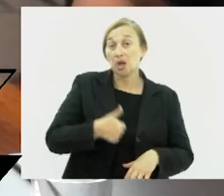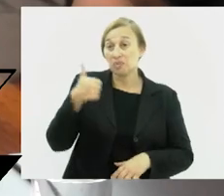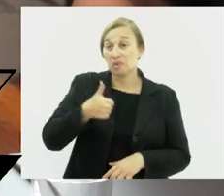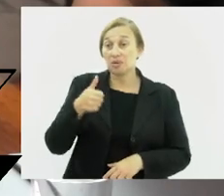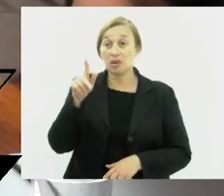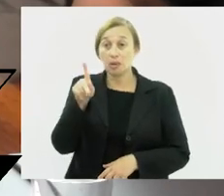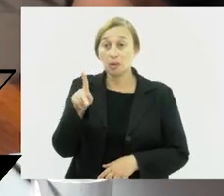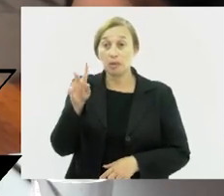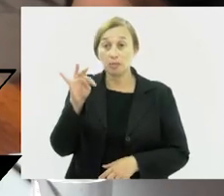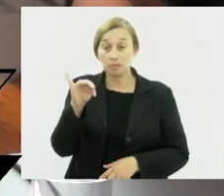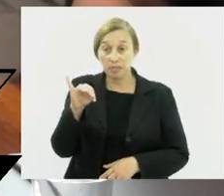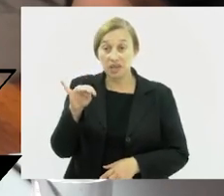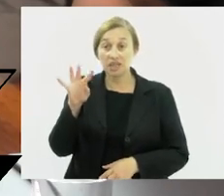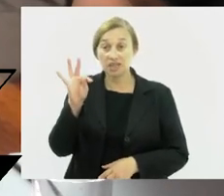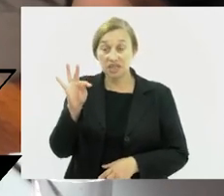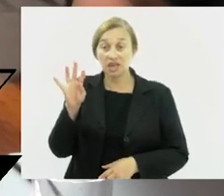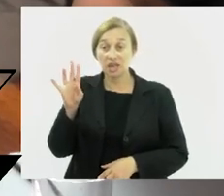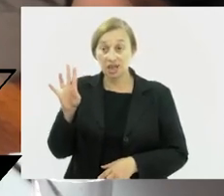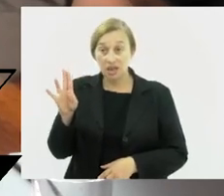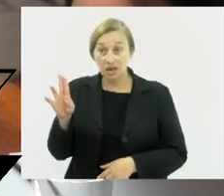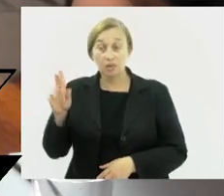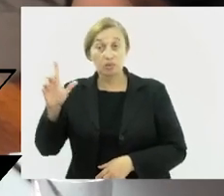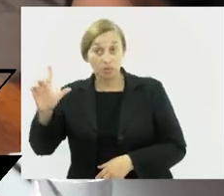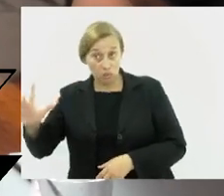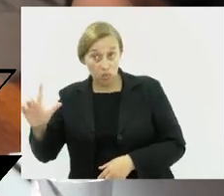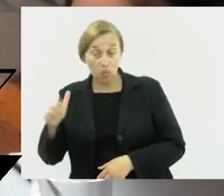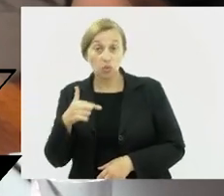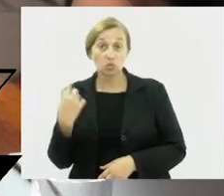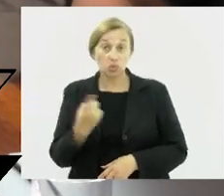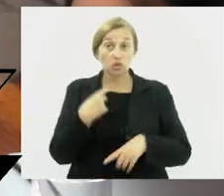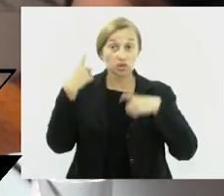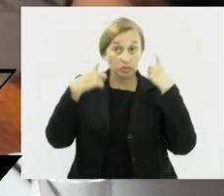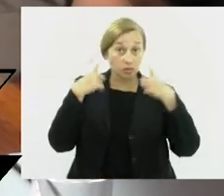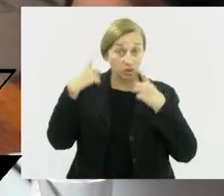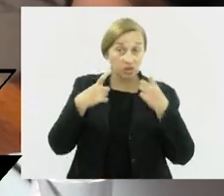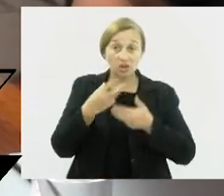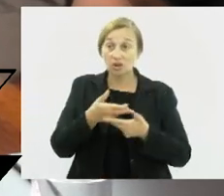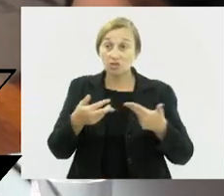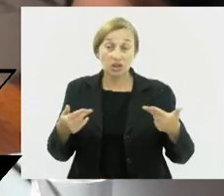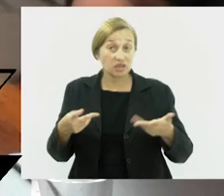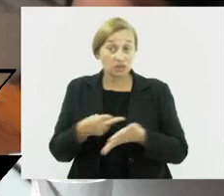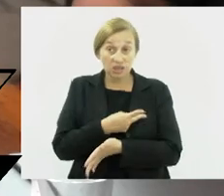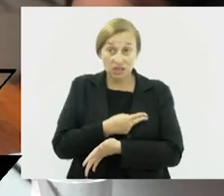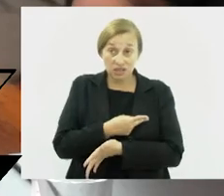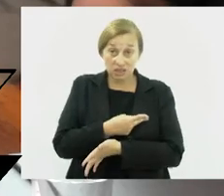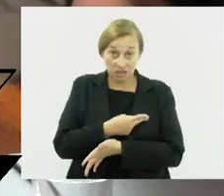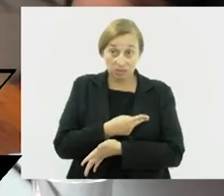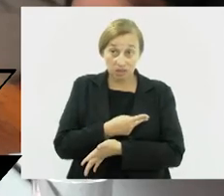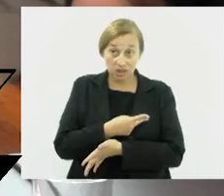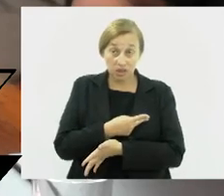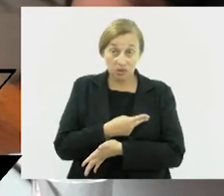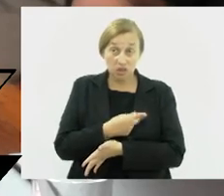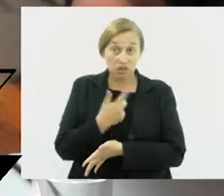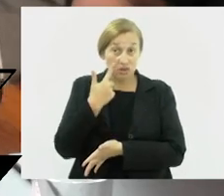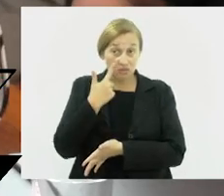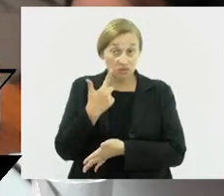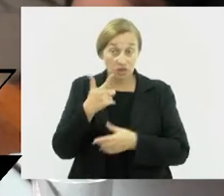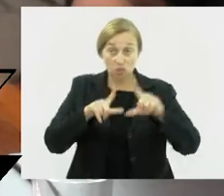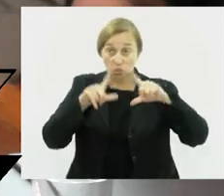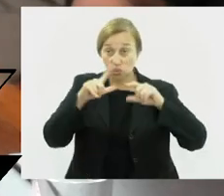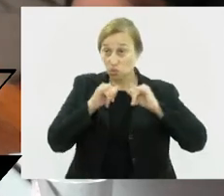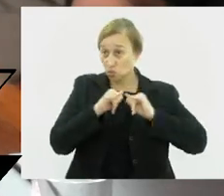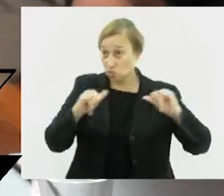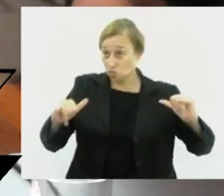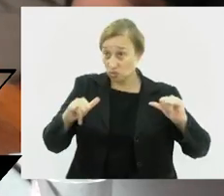ele acaba... A gente tem uma preocupação muito grande, porque com esses casos, o que tem aparecido no jornal, na